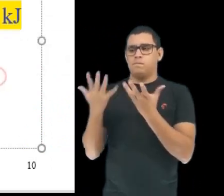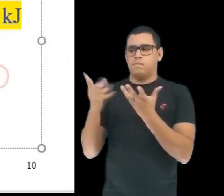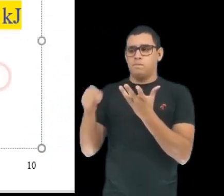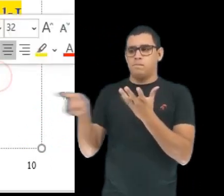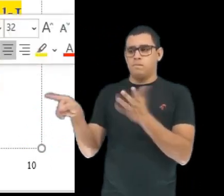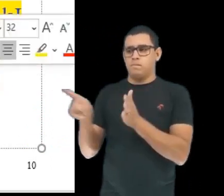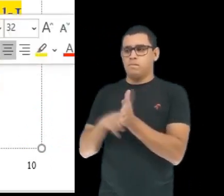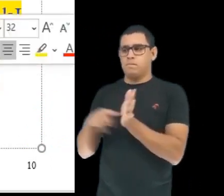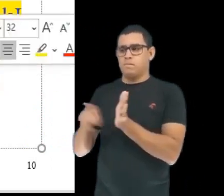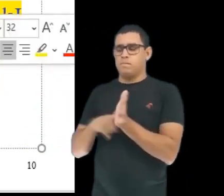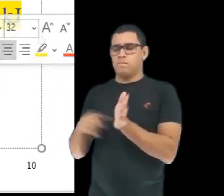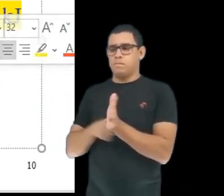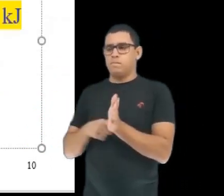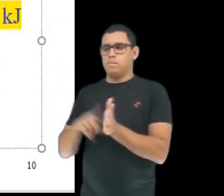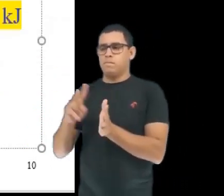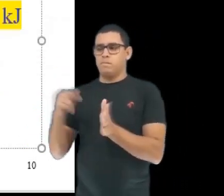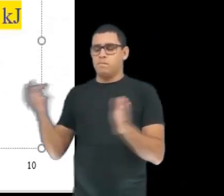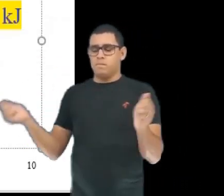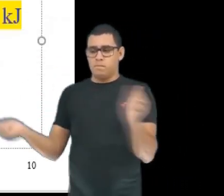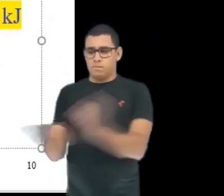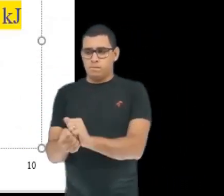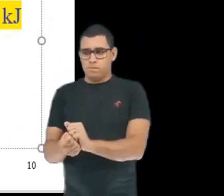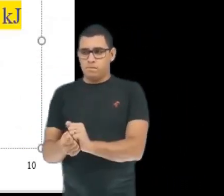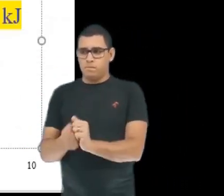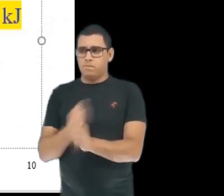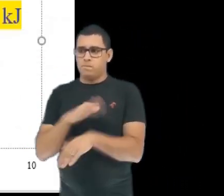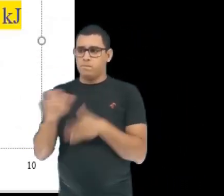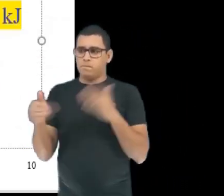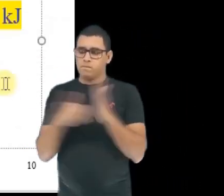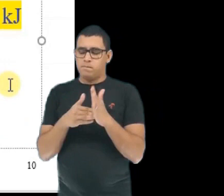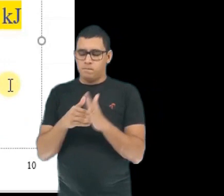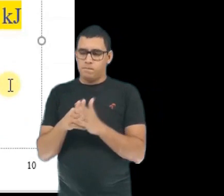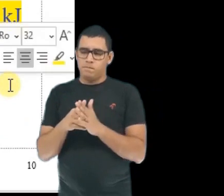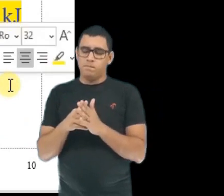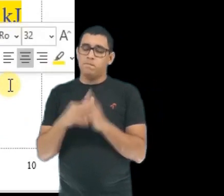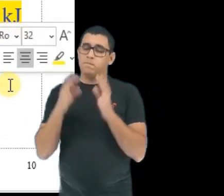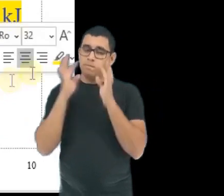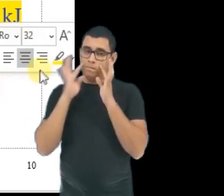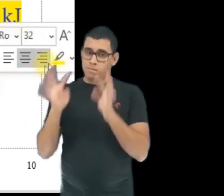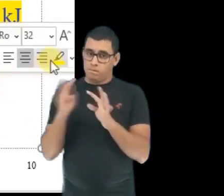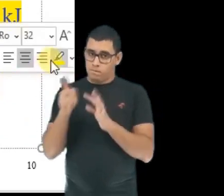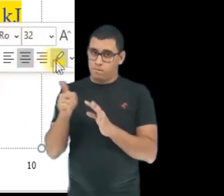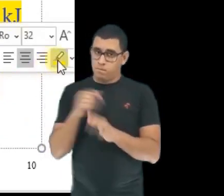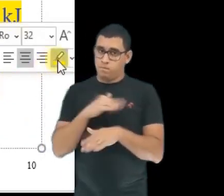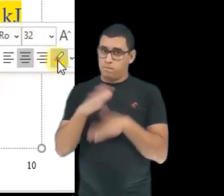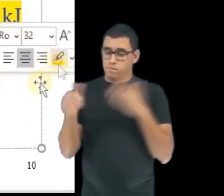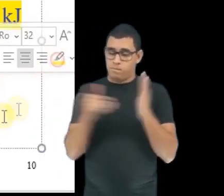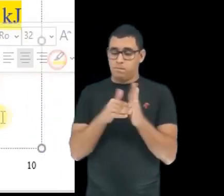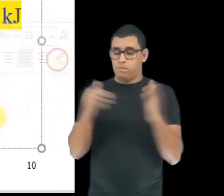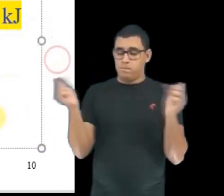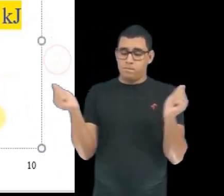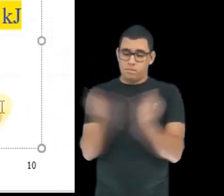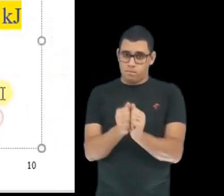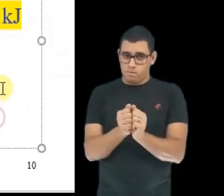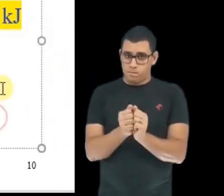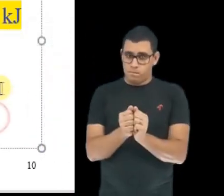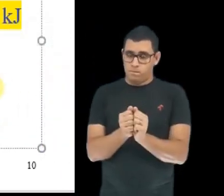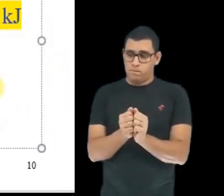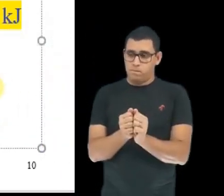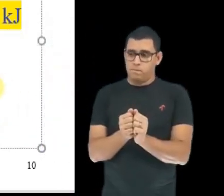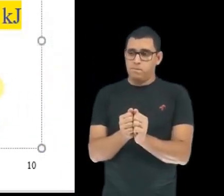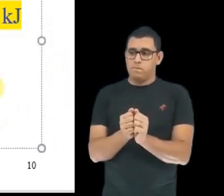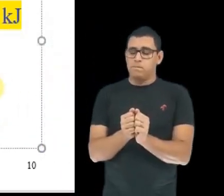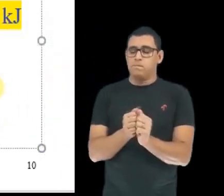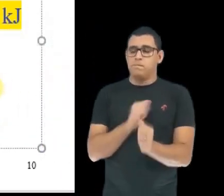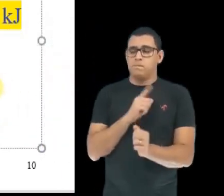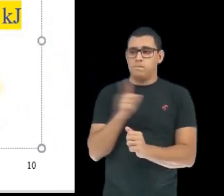que aqui ela está negativa. Quando ela está fazendo parte de toda a equação, preste atenção nisso, ela está